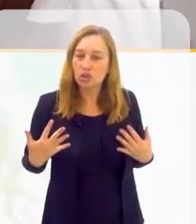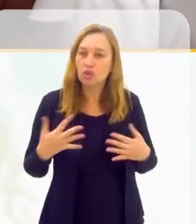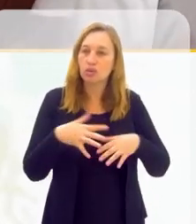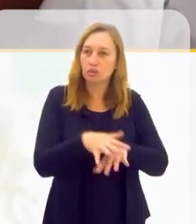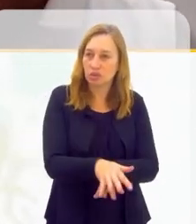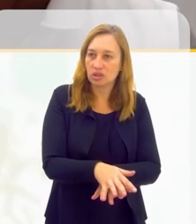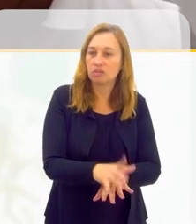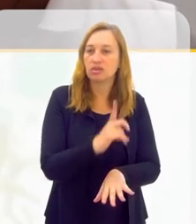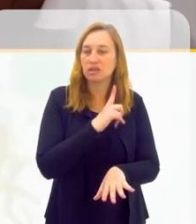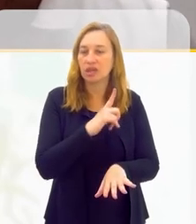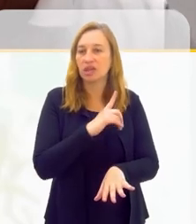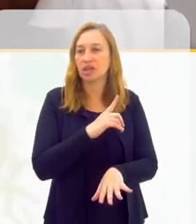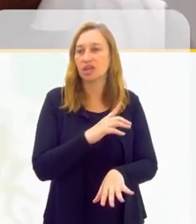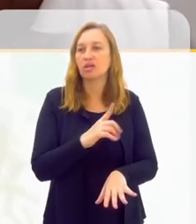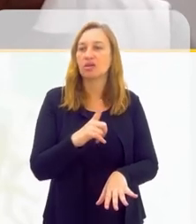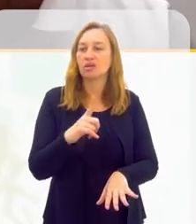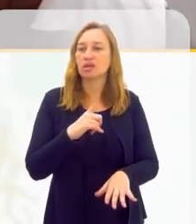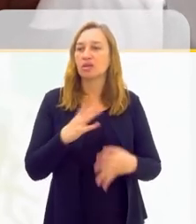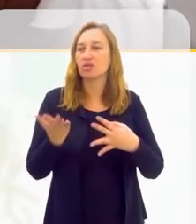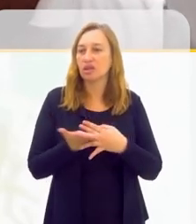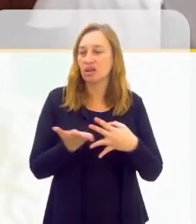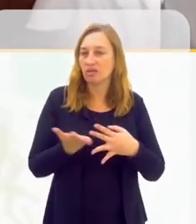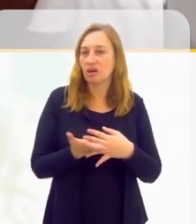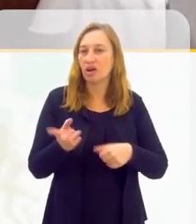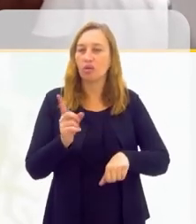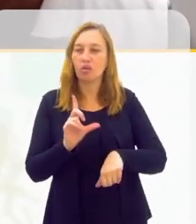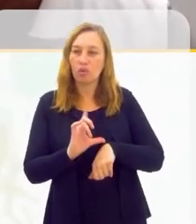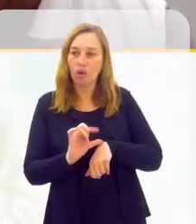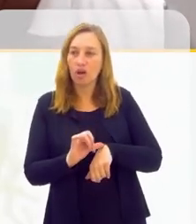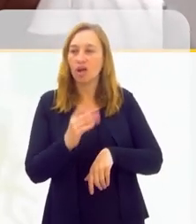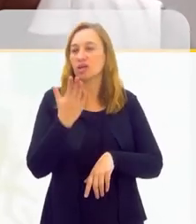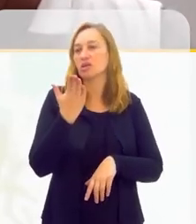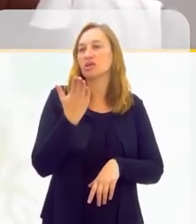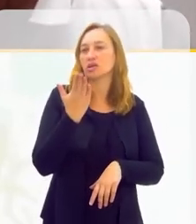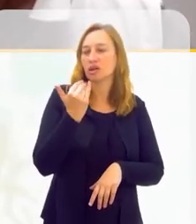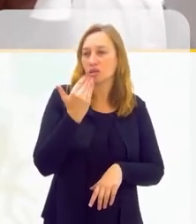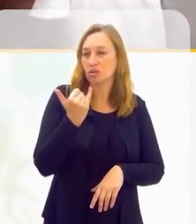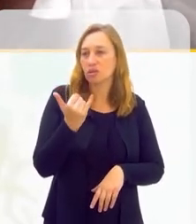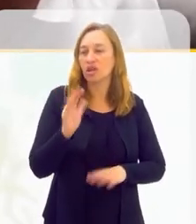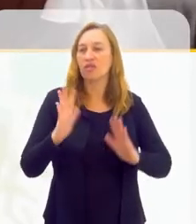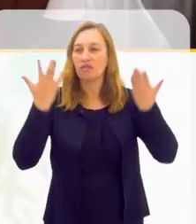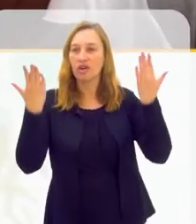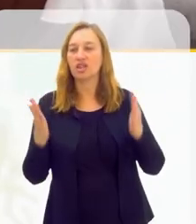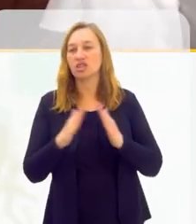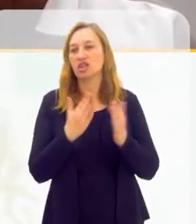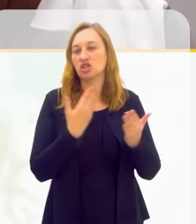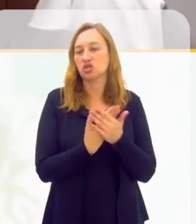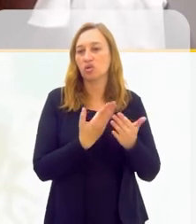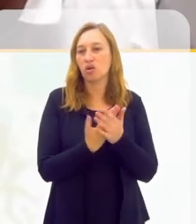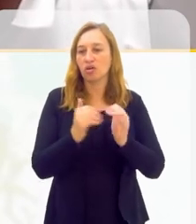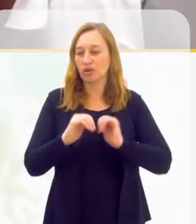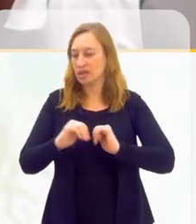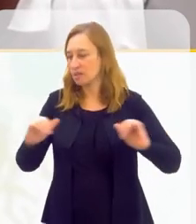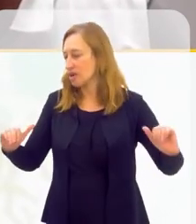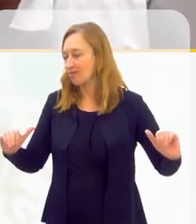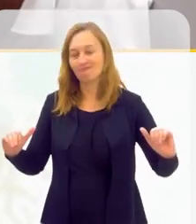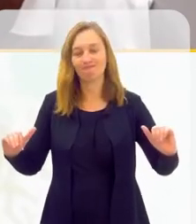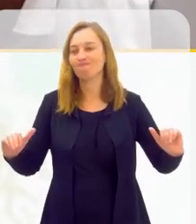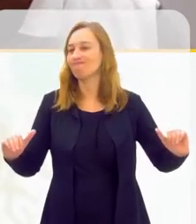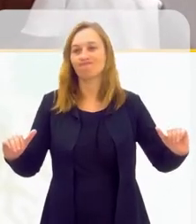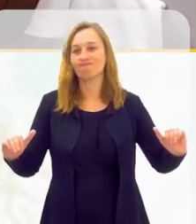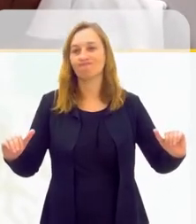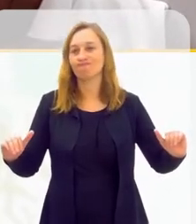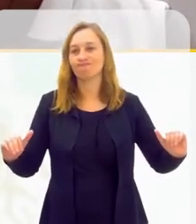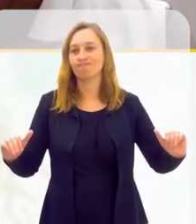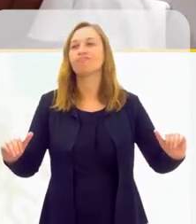colega. E quando há o intervalo, quando há a hora de almoço, quando há a festa da escola, não ficarem uns a jogar futebol e outros a ver que têm